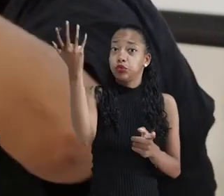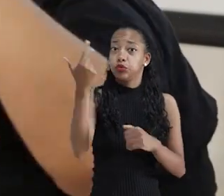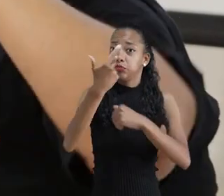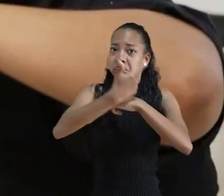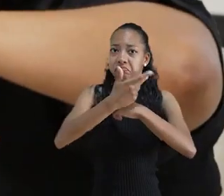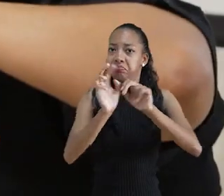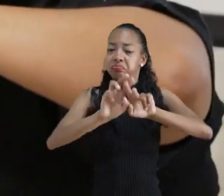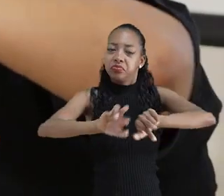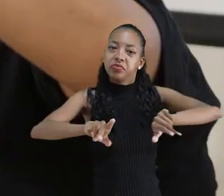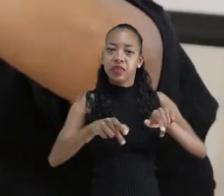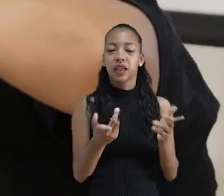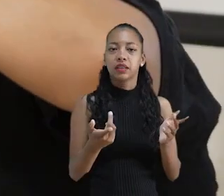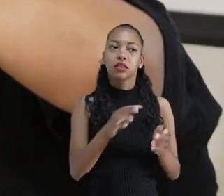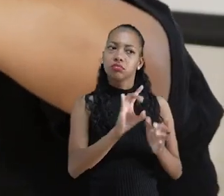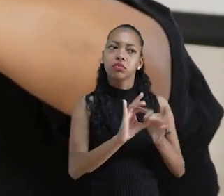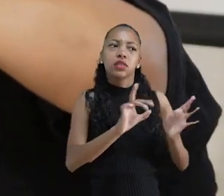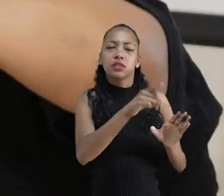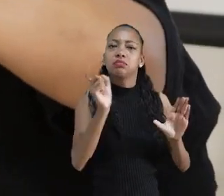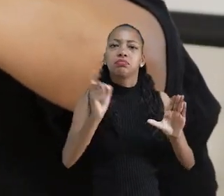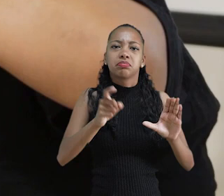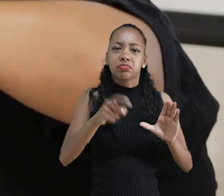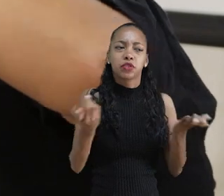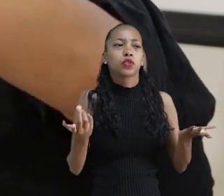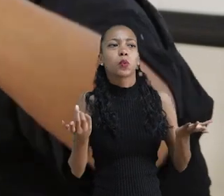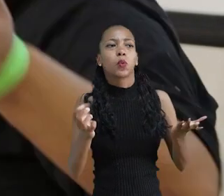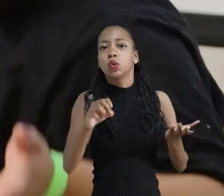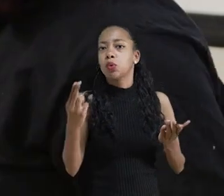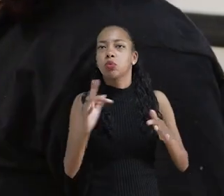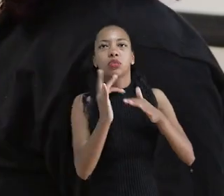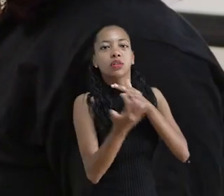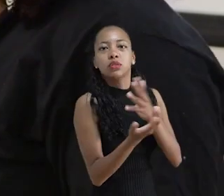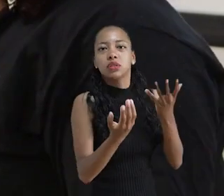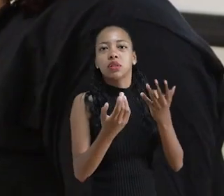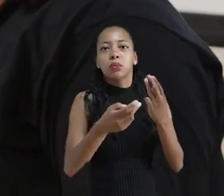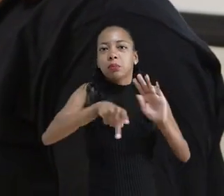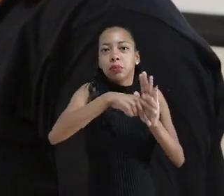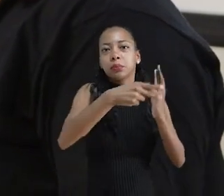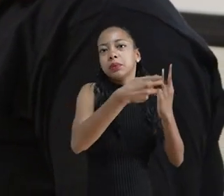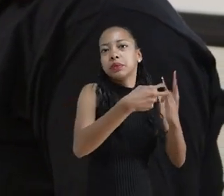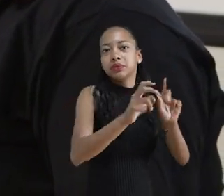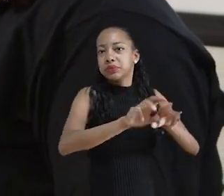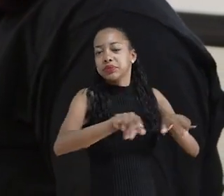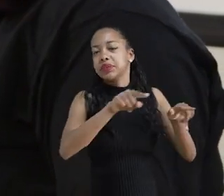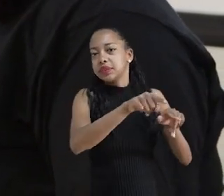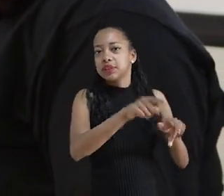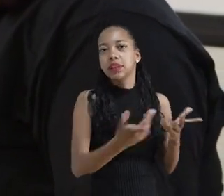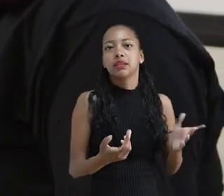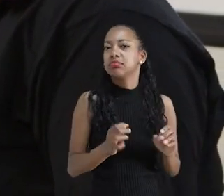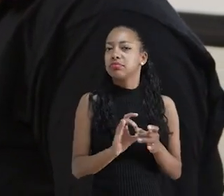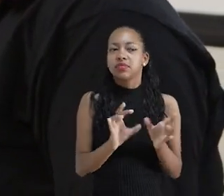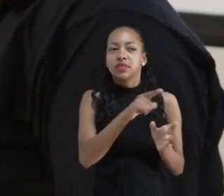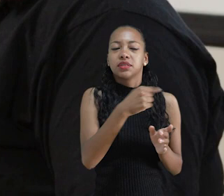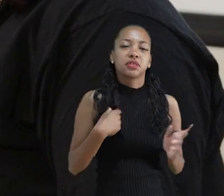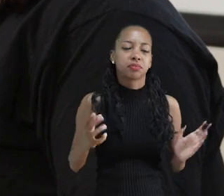fazer vídeo reels pro Instagram da Deia é o que vocês quiserem né Eh então foi um processo